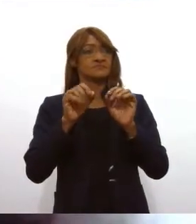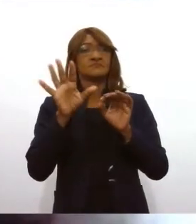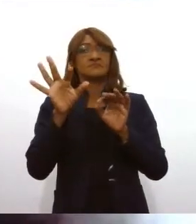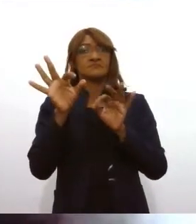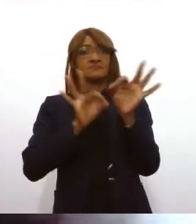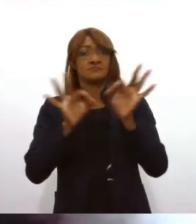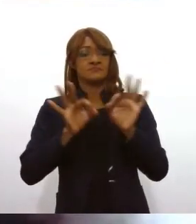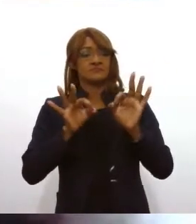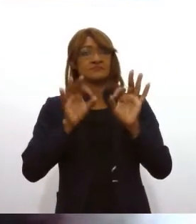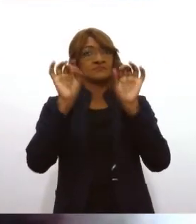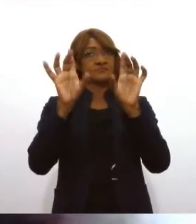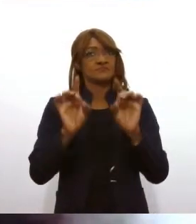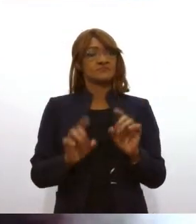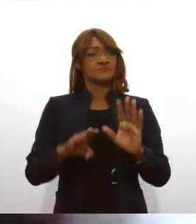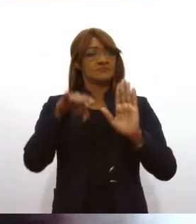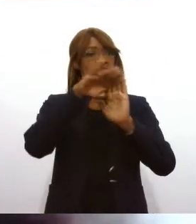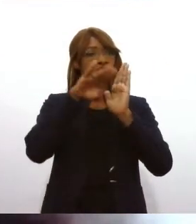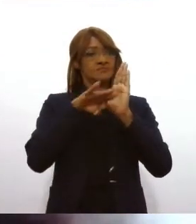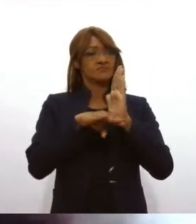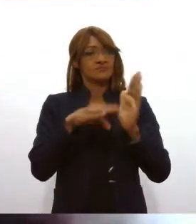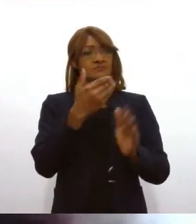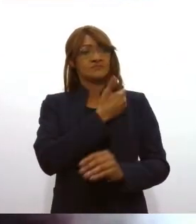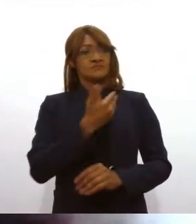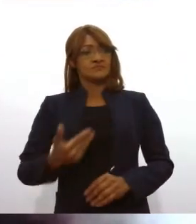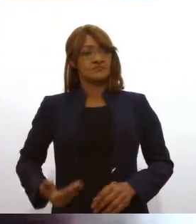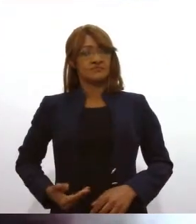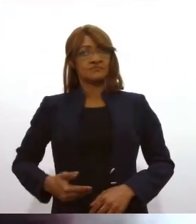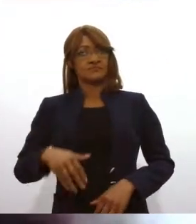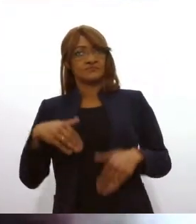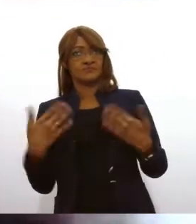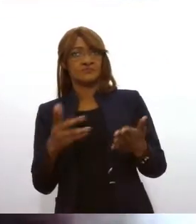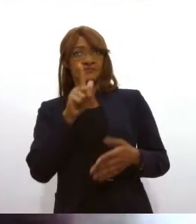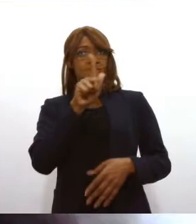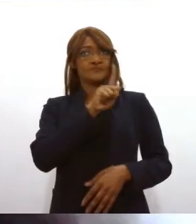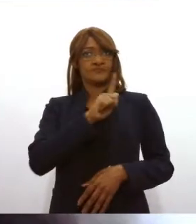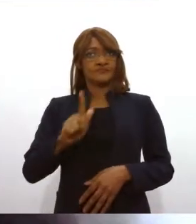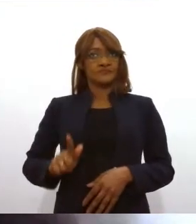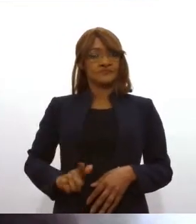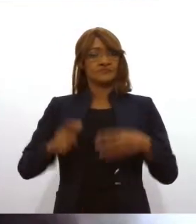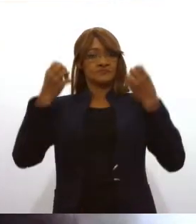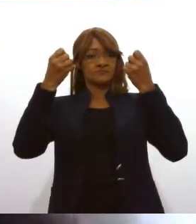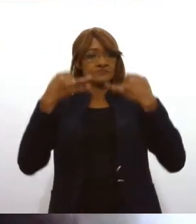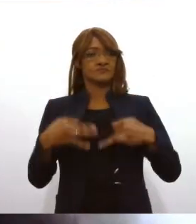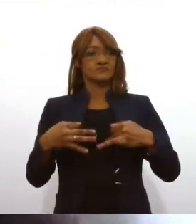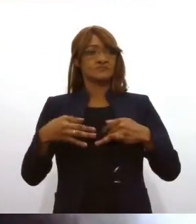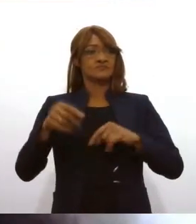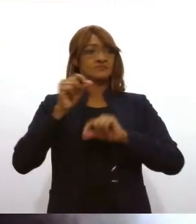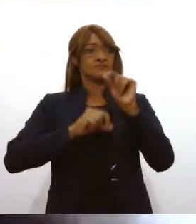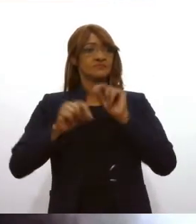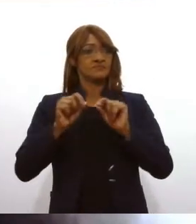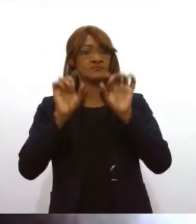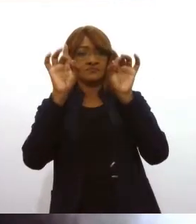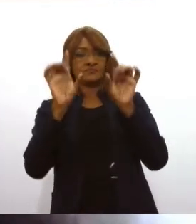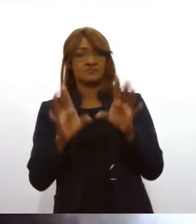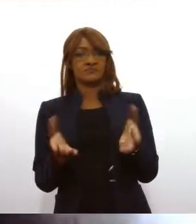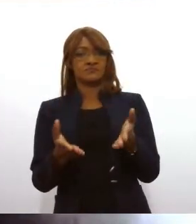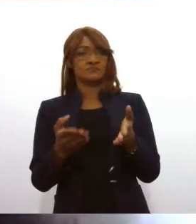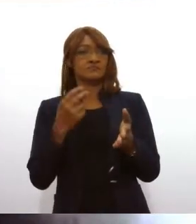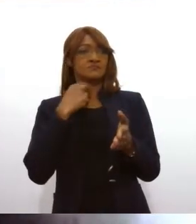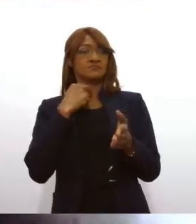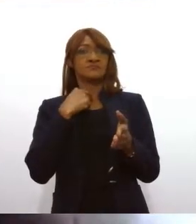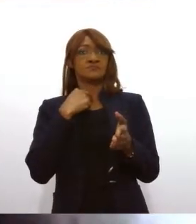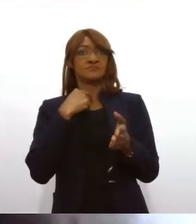governo, e aí, inclusive, o próprio governador explicou que como ele foi colocado lá na fase especial, que foi agora, ele não podia ser